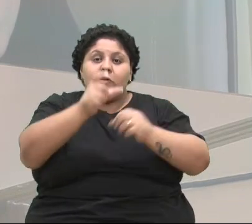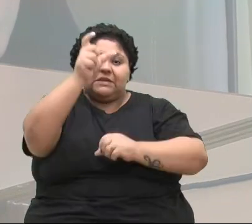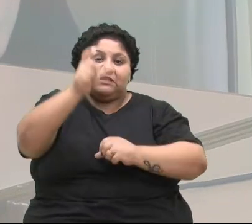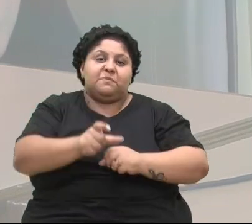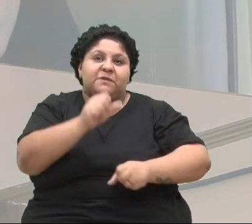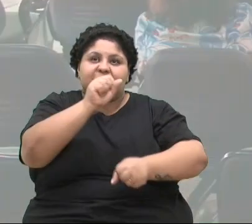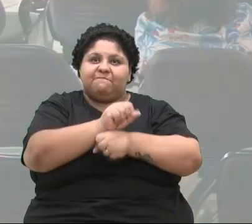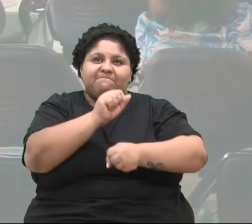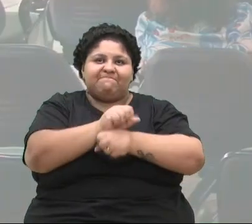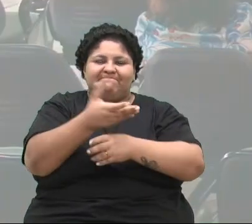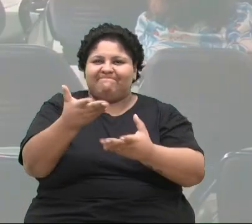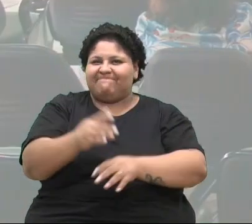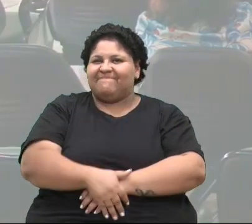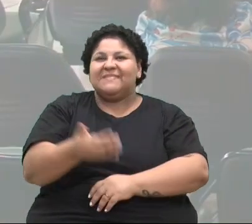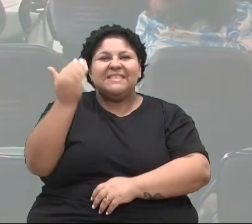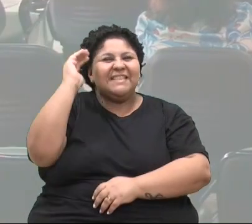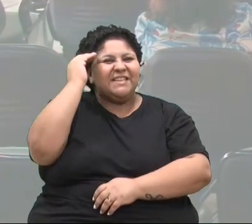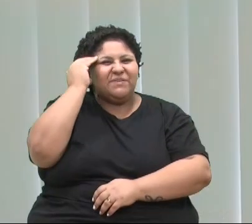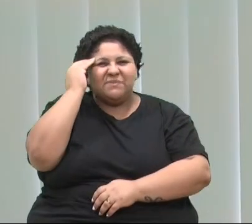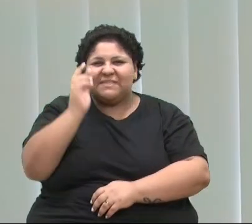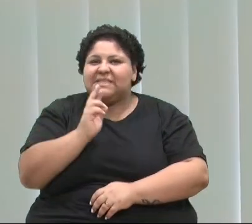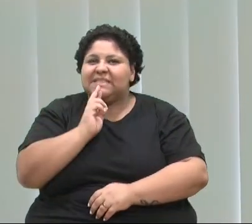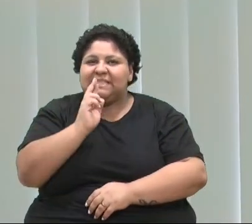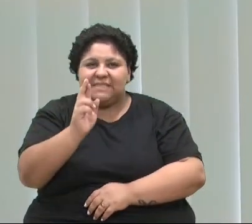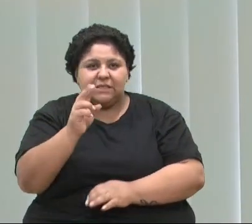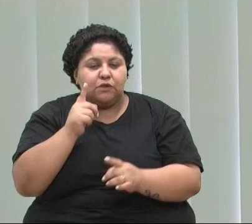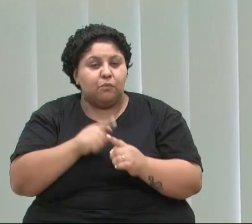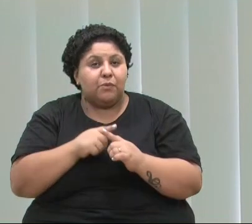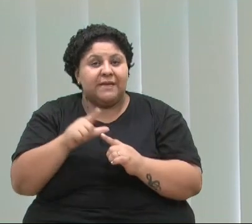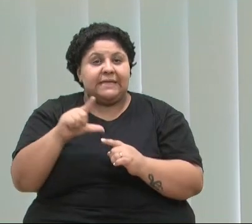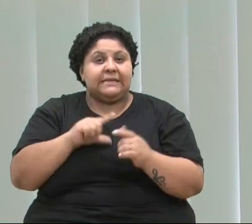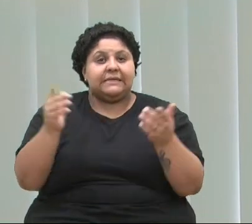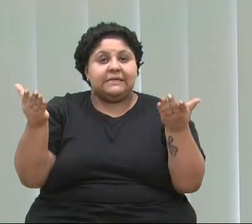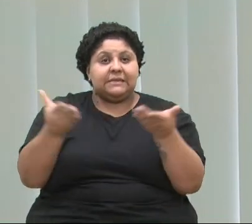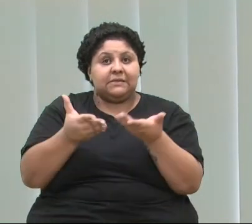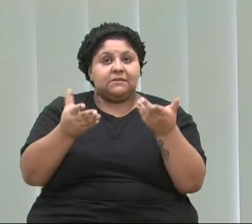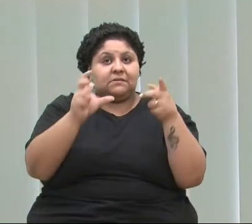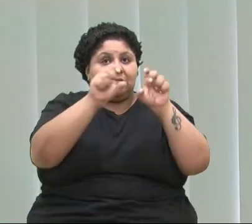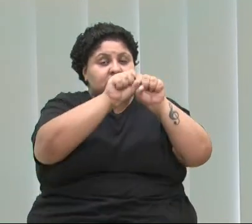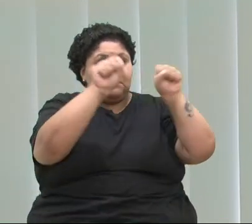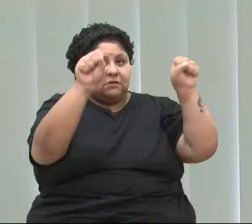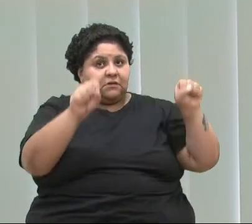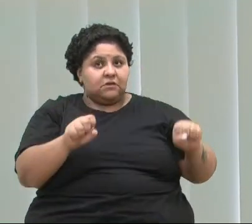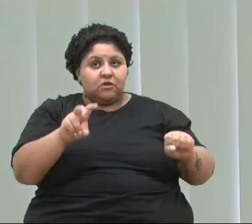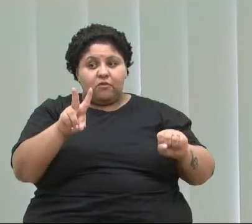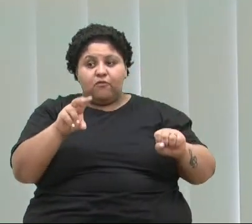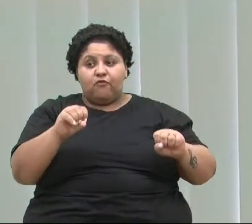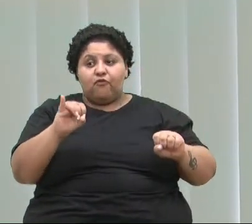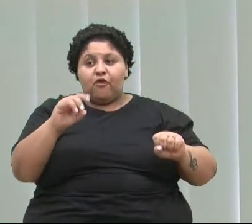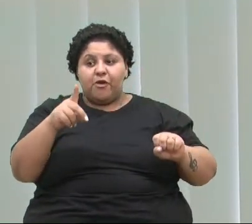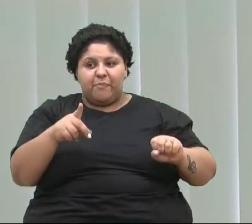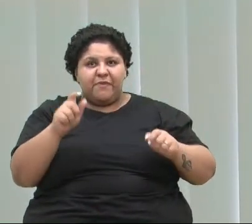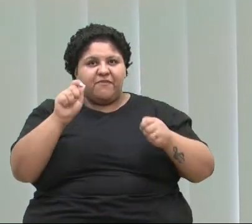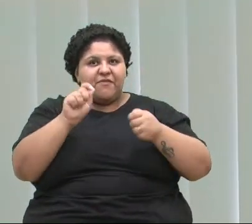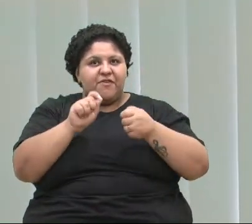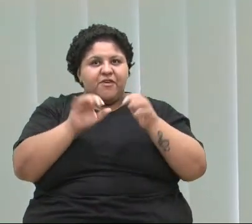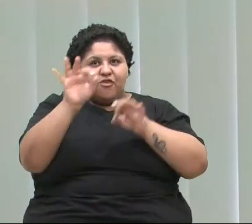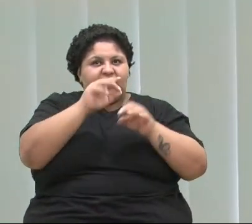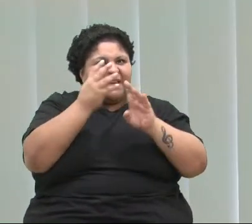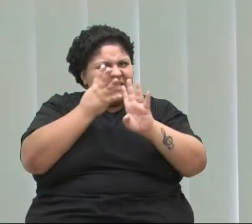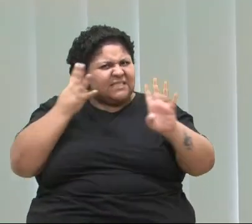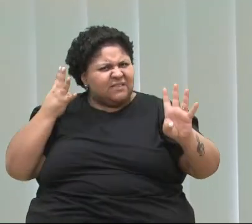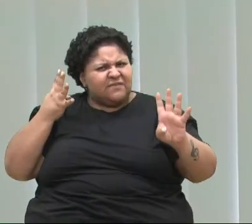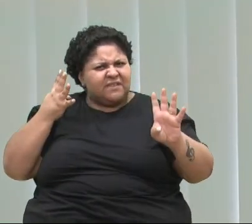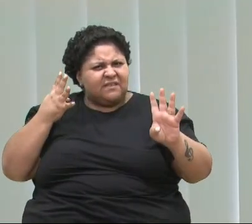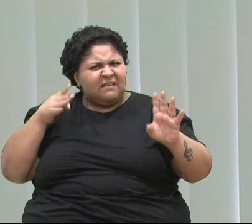pergunta que eu não vou saber lhe responder, vereador, porque a gente tem agora o sistema VoIP e ele faz a fila, né? Será que chega